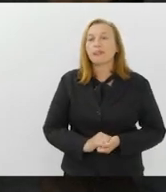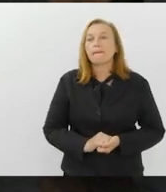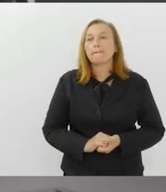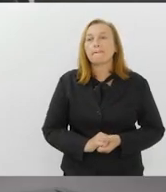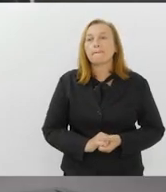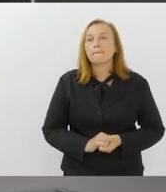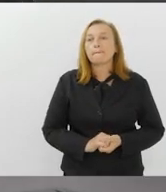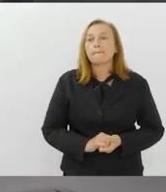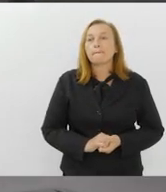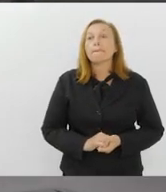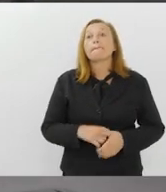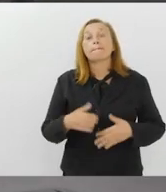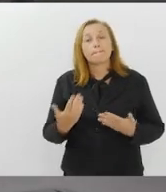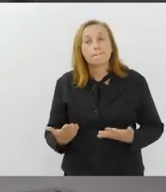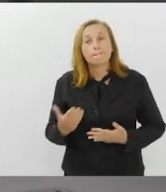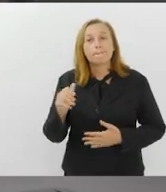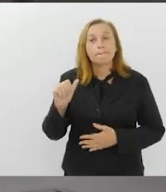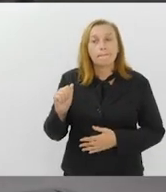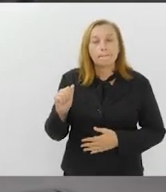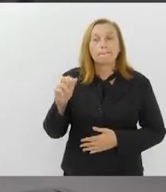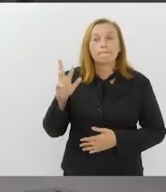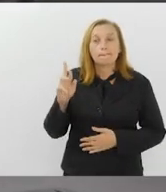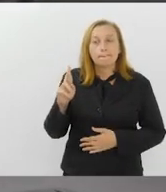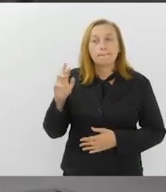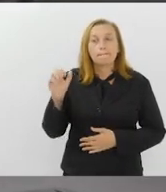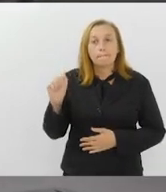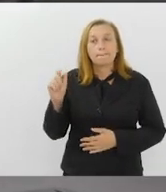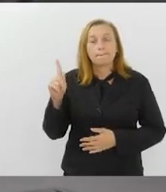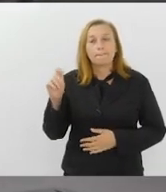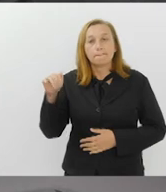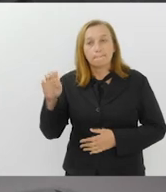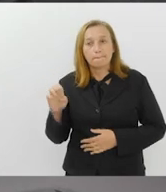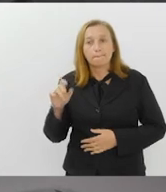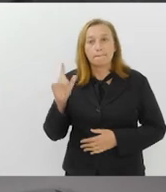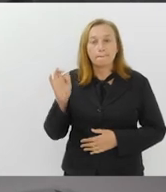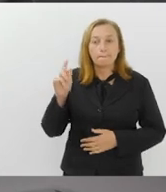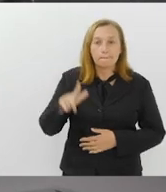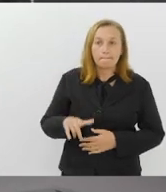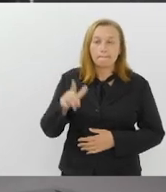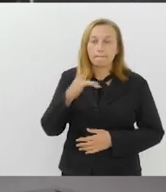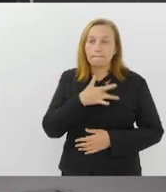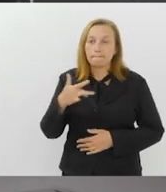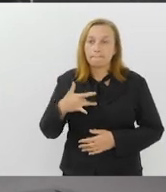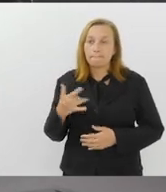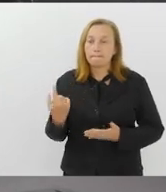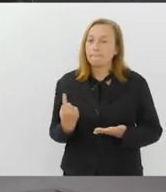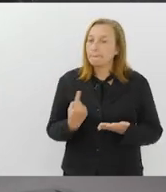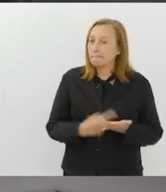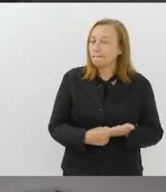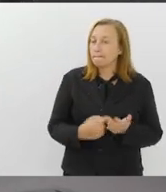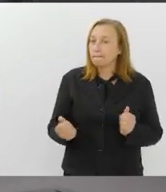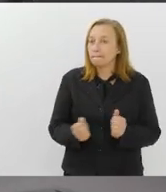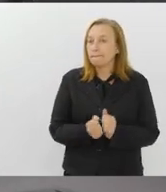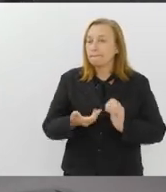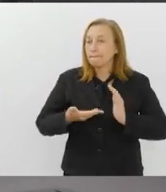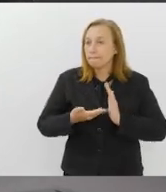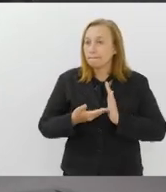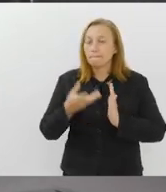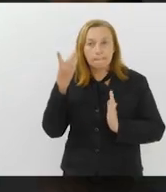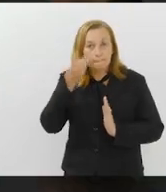A Abranges e a Fena Saúde firmar um compromisso junto ao presidente da Câmara dos Deputados,